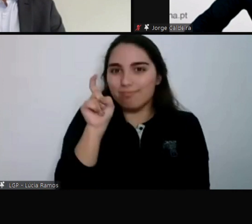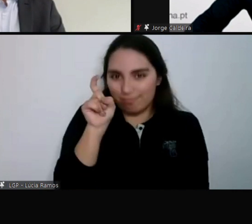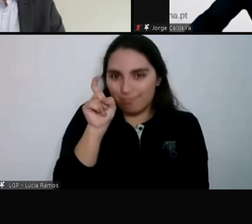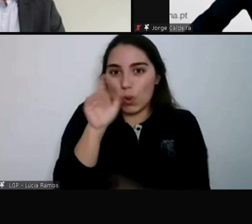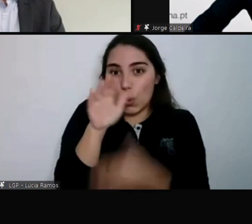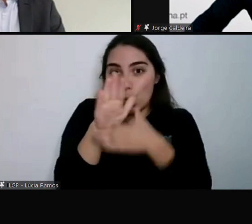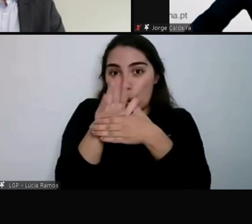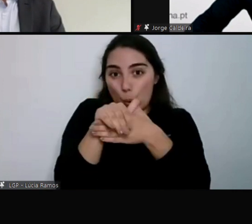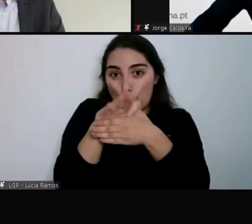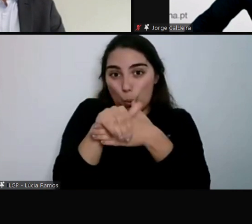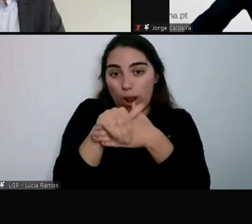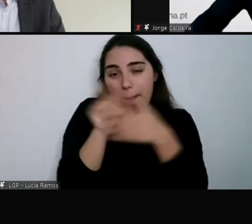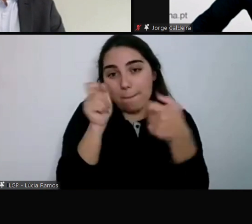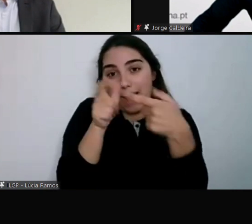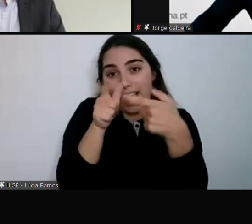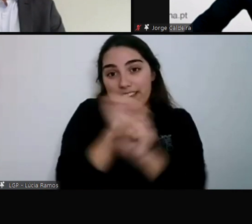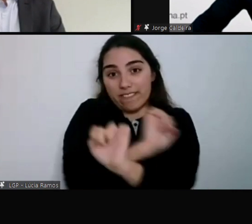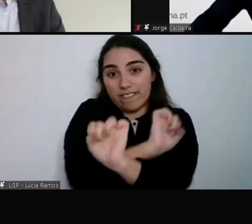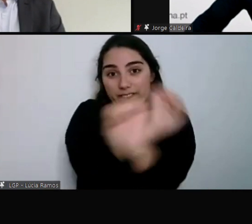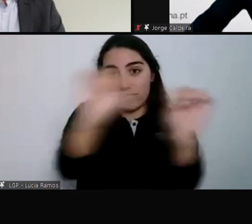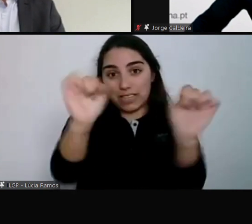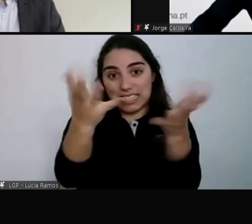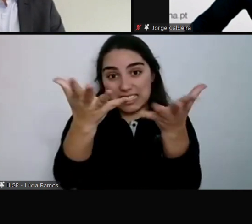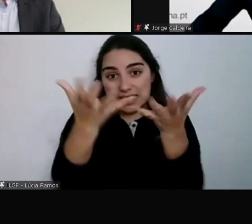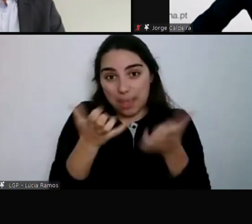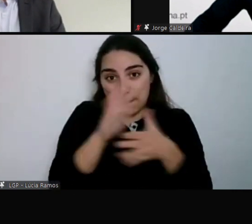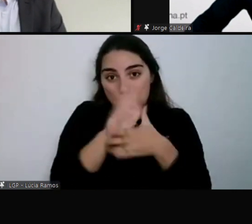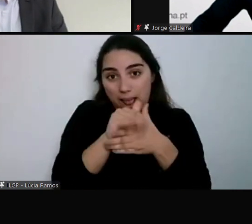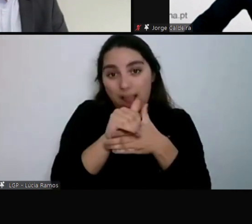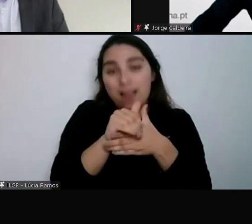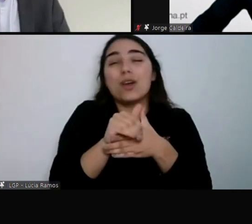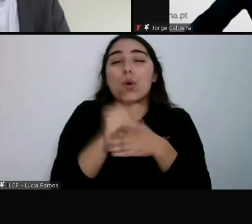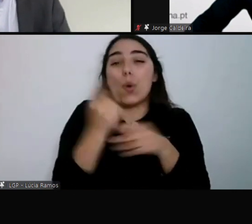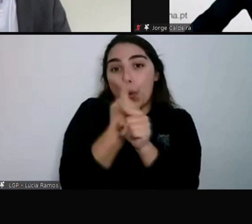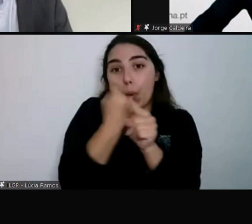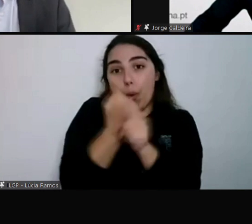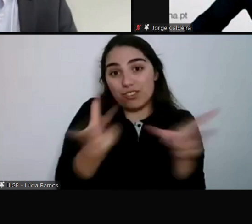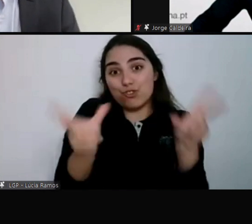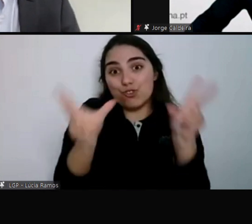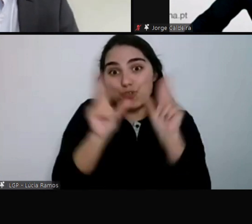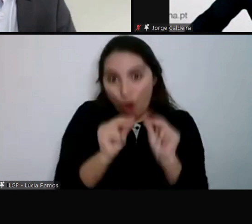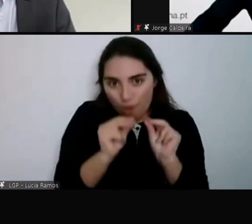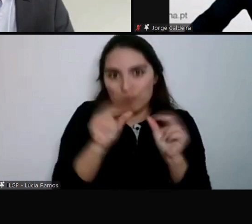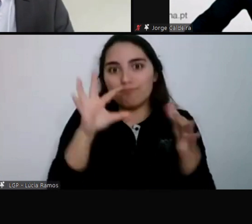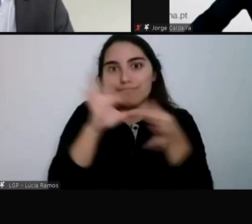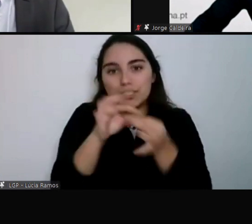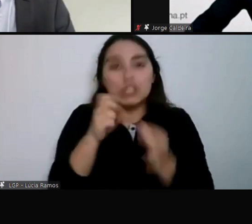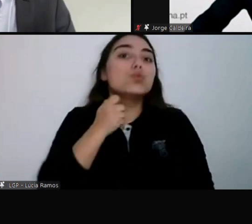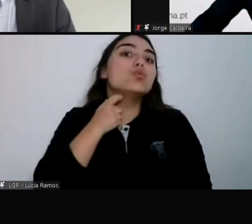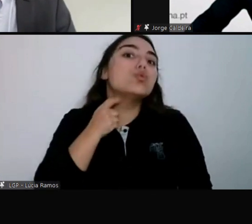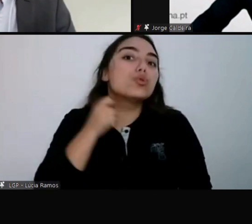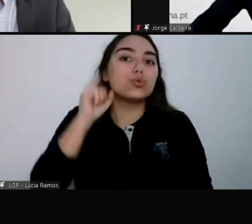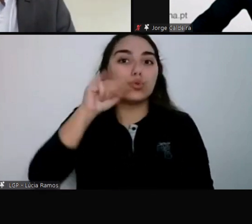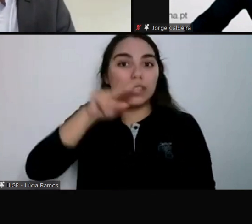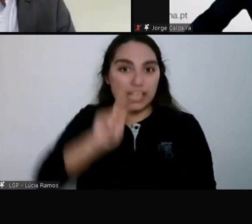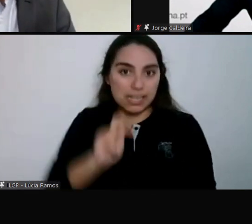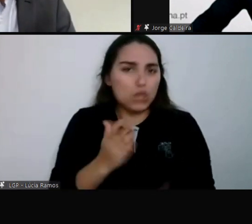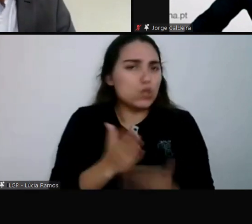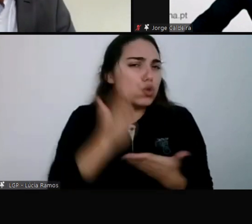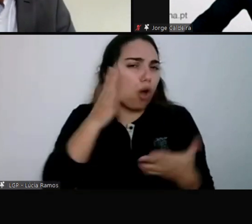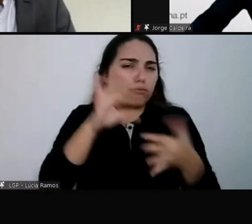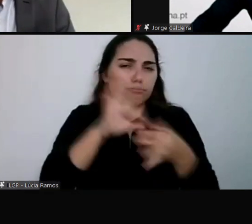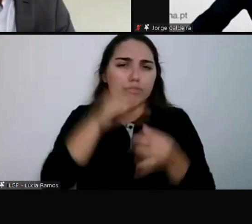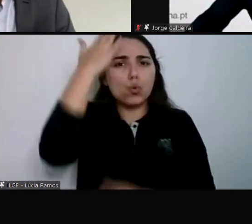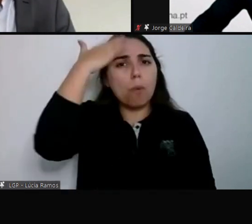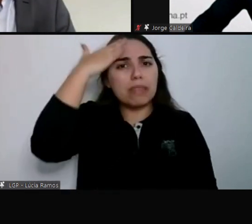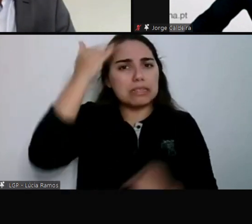as notícias mais recentes em matéria de oferta formativa, não apenas nos temas das competências